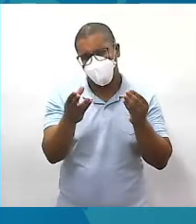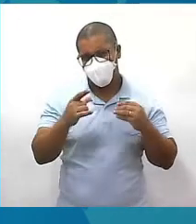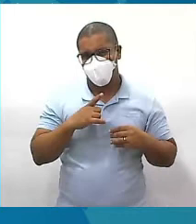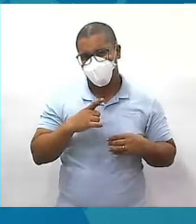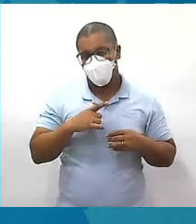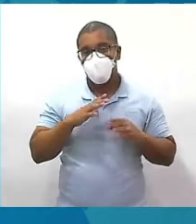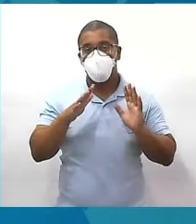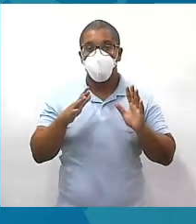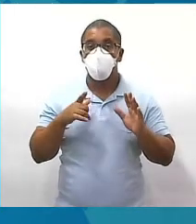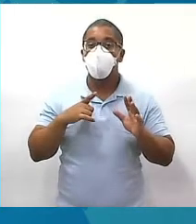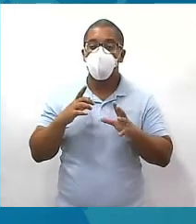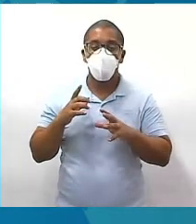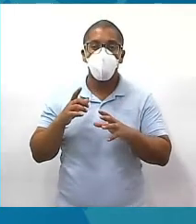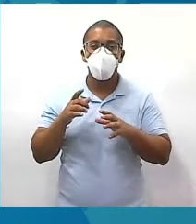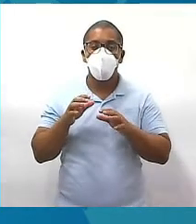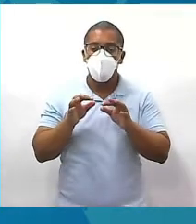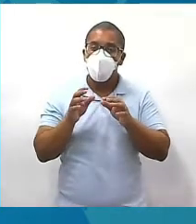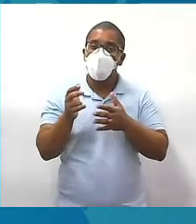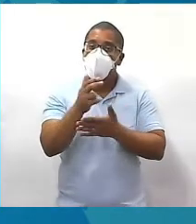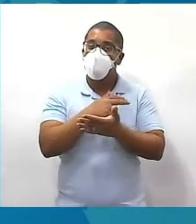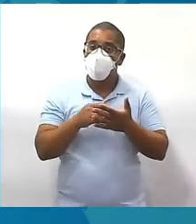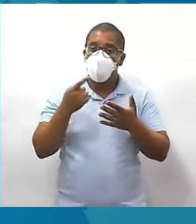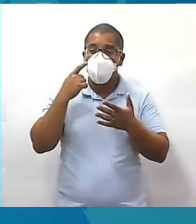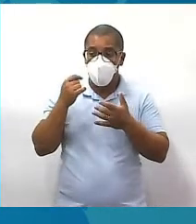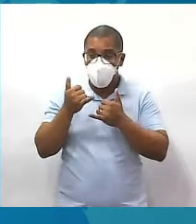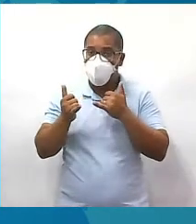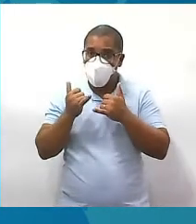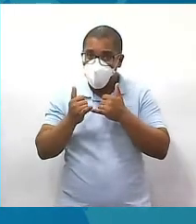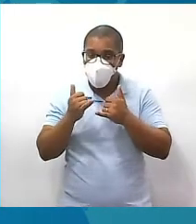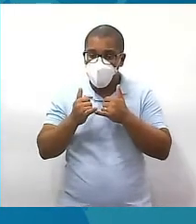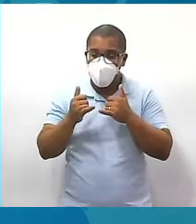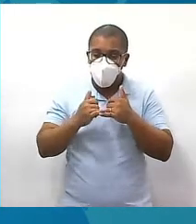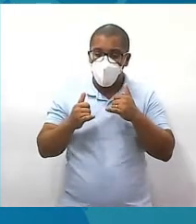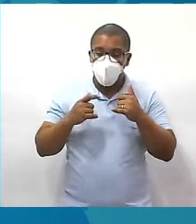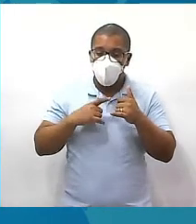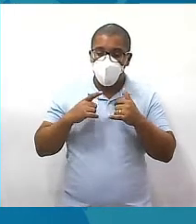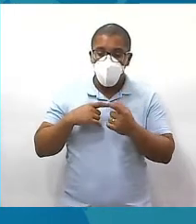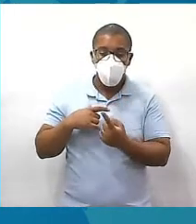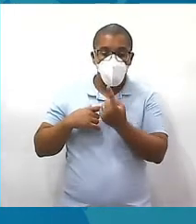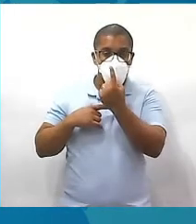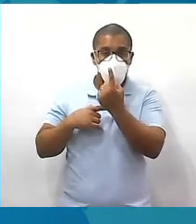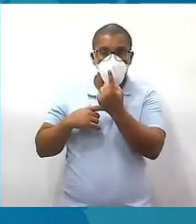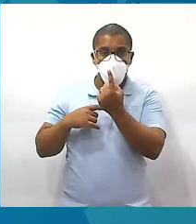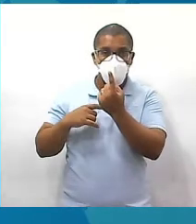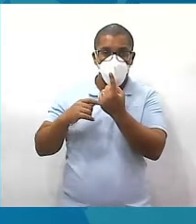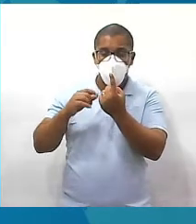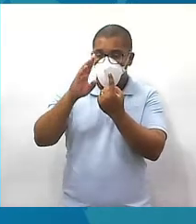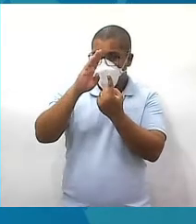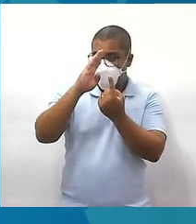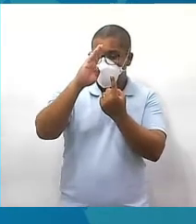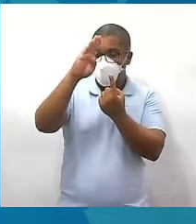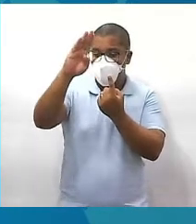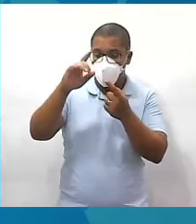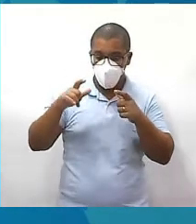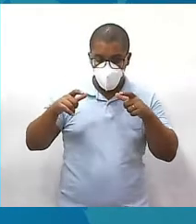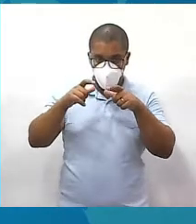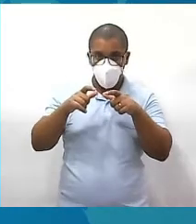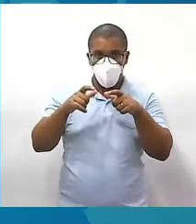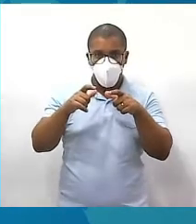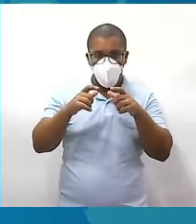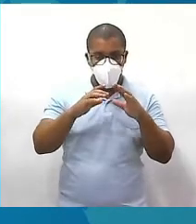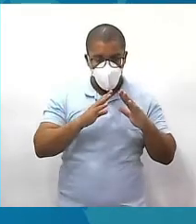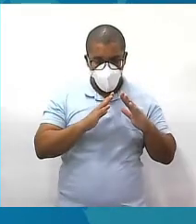um formato muito utilizado por eles, uma toca principal, que ela tem esse formato de circunferência. Por que é feito